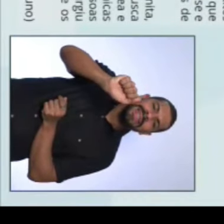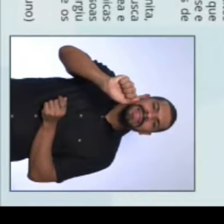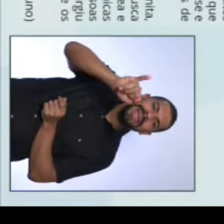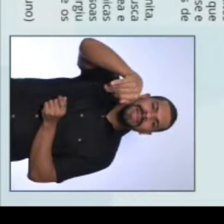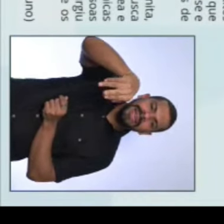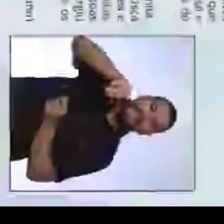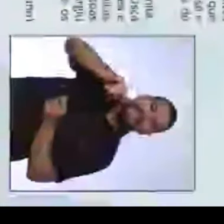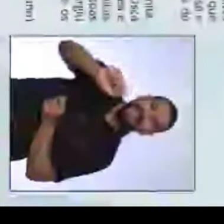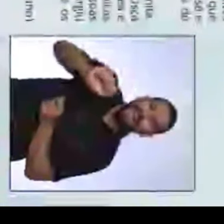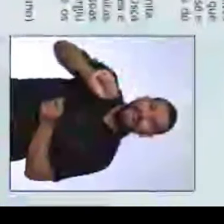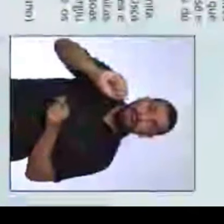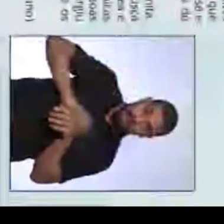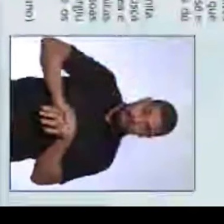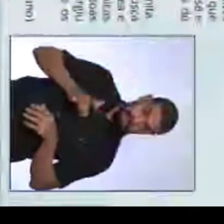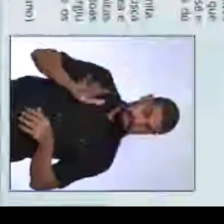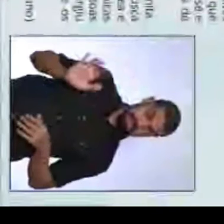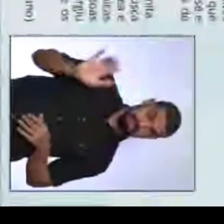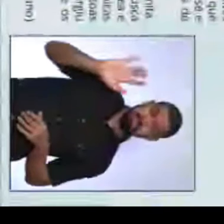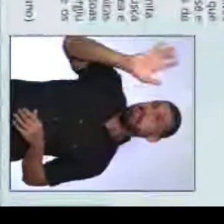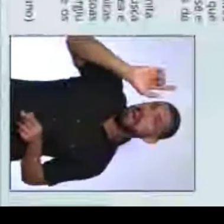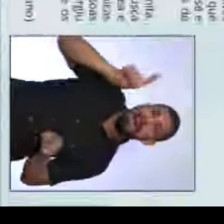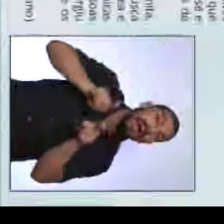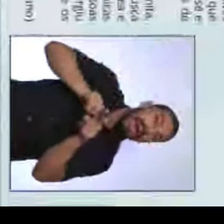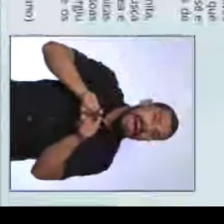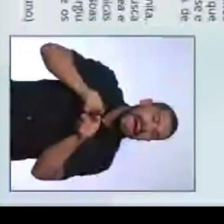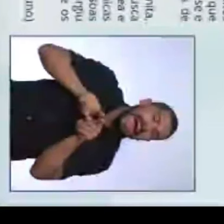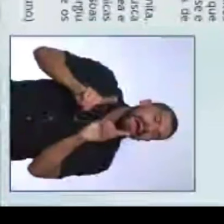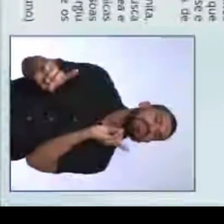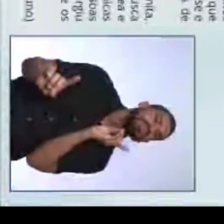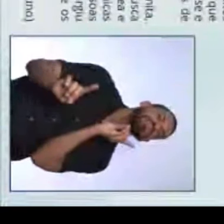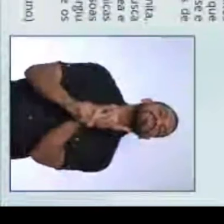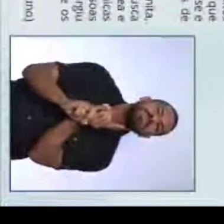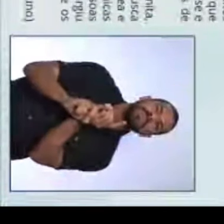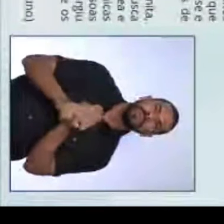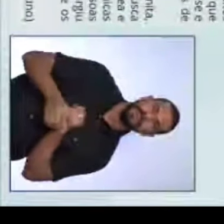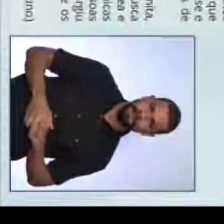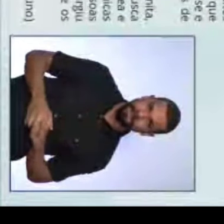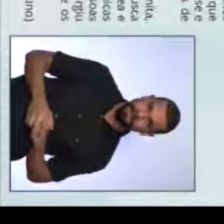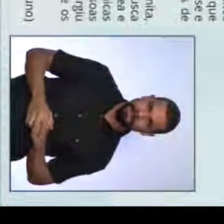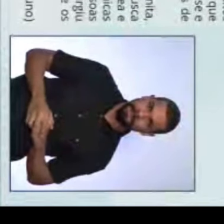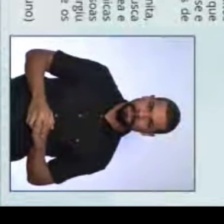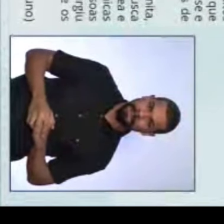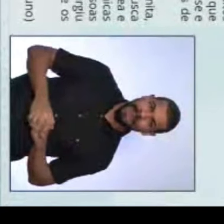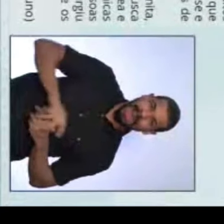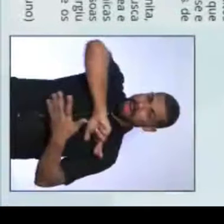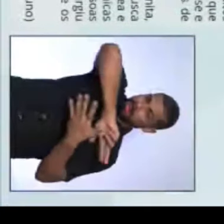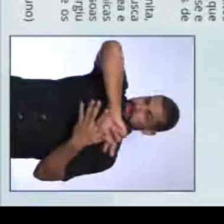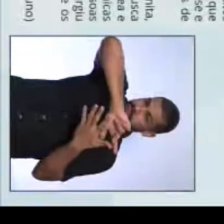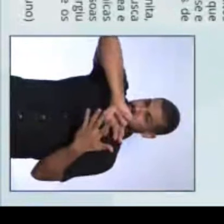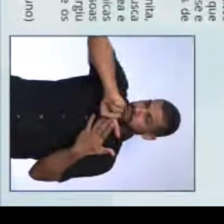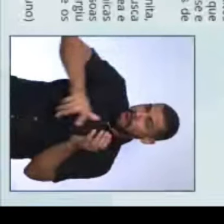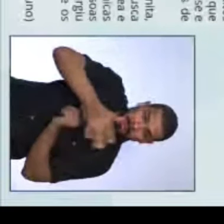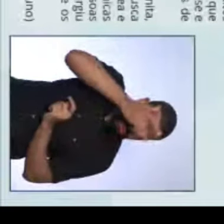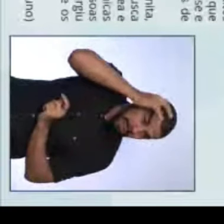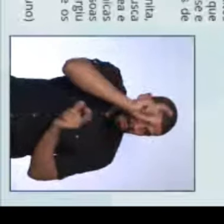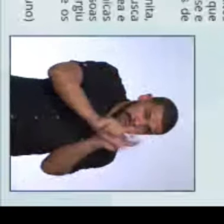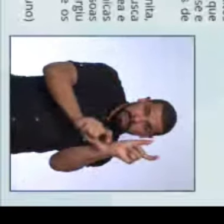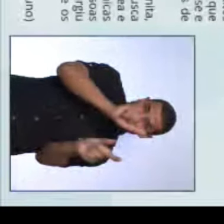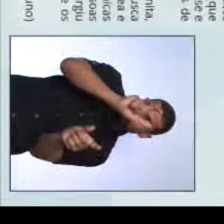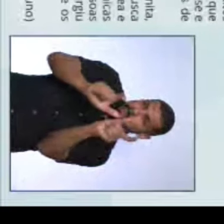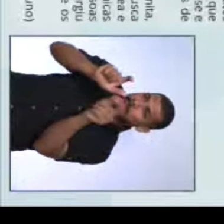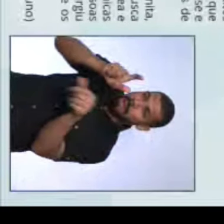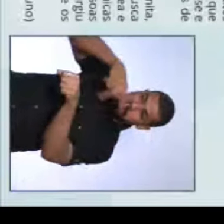que o diamante, gerou uma corrida desenfreada em busca do minério. Milhares de exploradores dos mais diversos